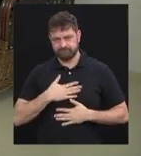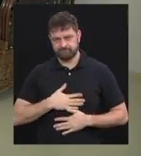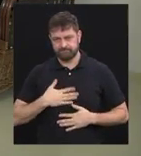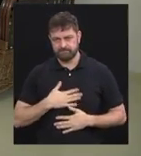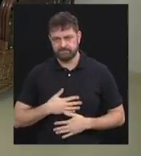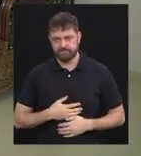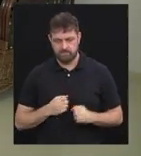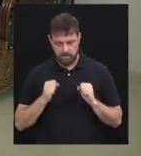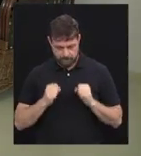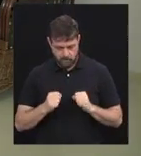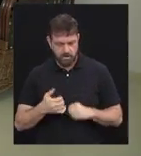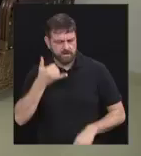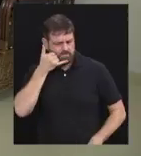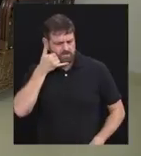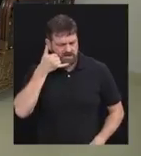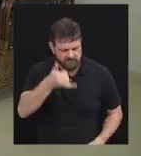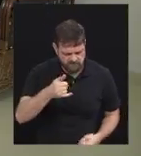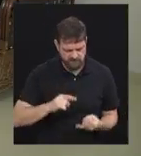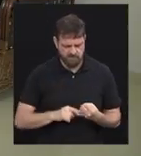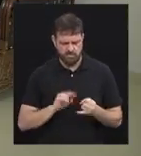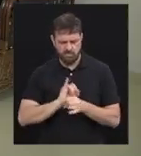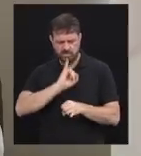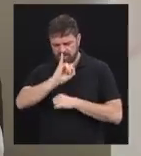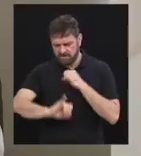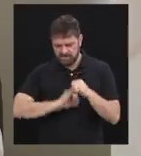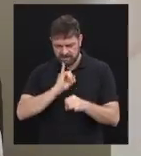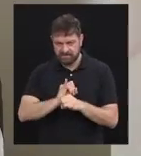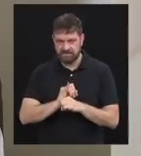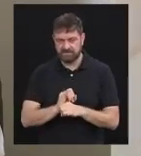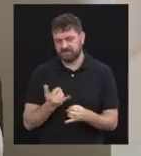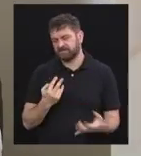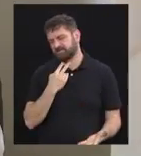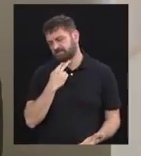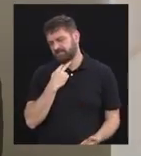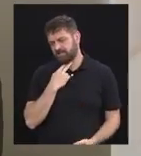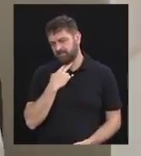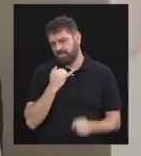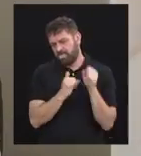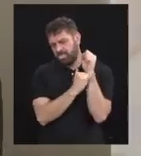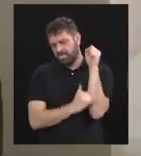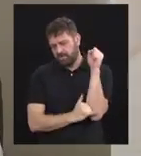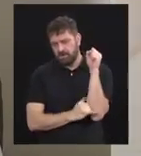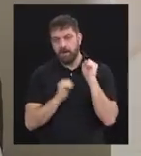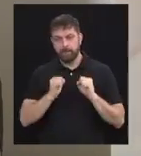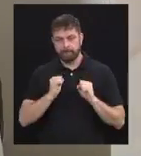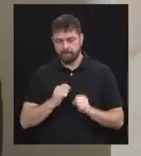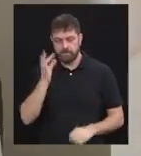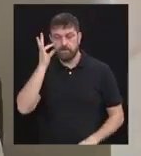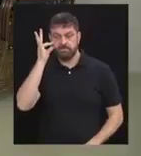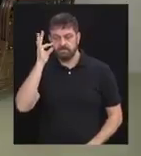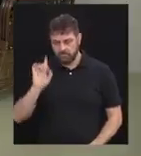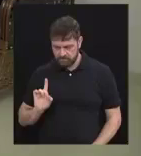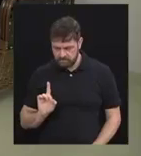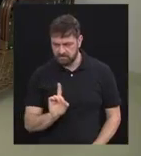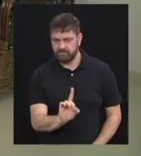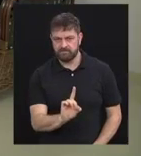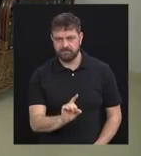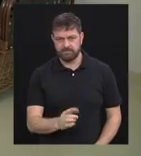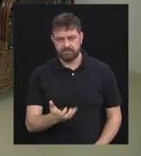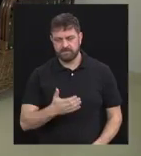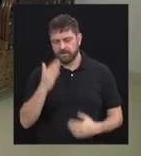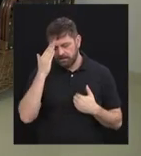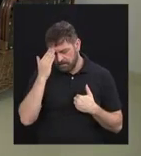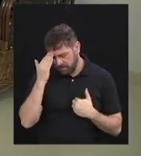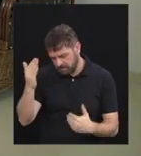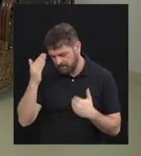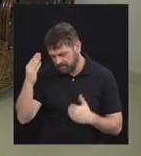tem desculpa, seja por telefone, internet... Não tem desculpa. Quem quiser pode vir, e pessoalmente também. Doutora, quero agradecer